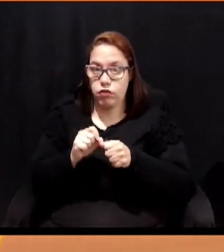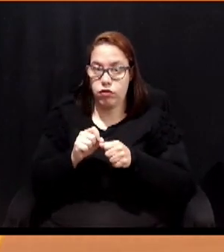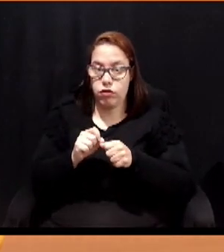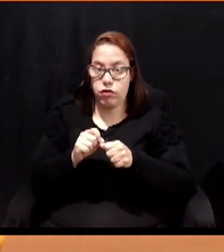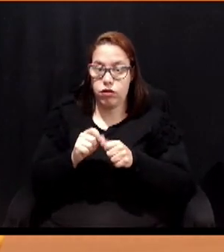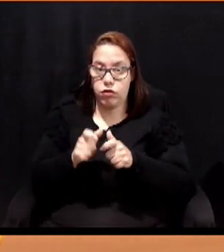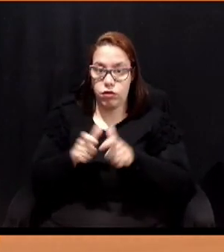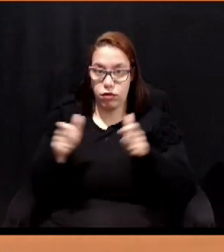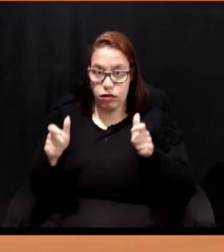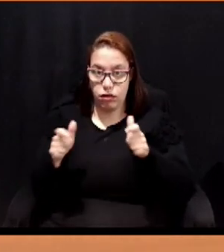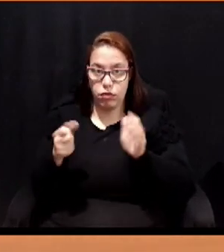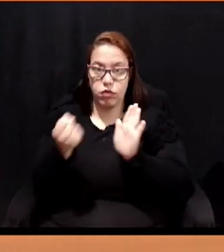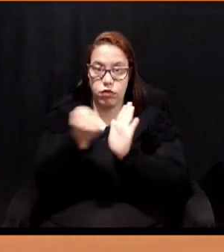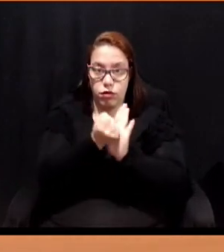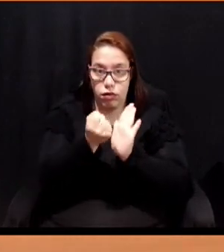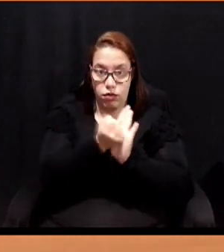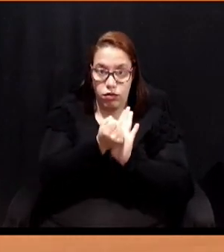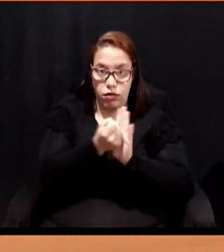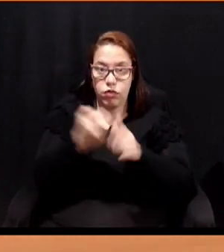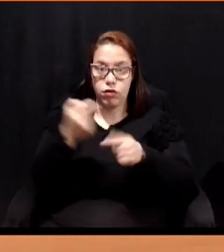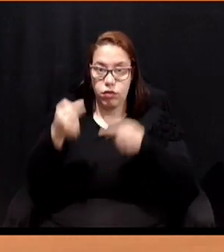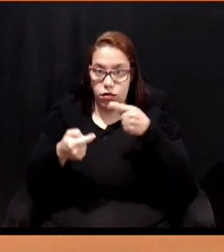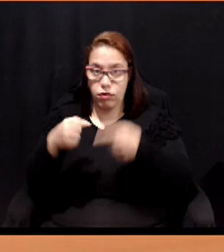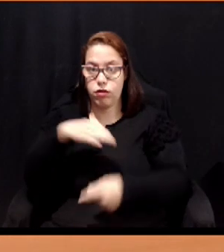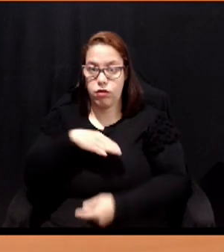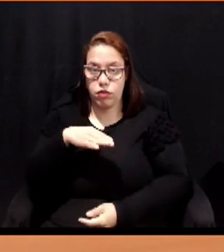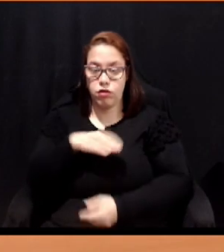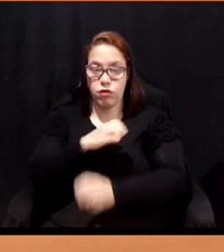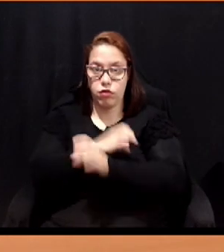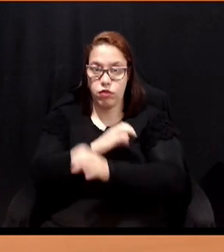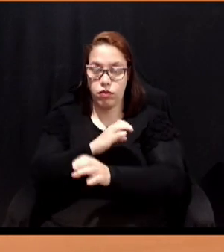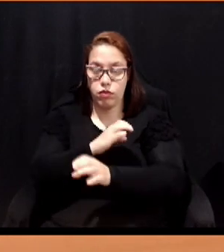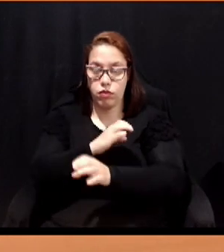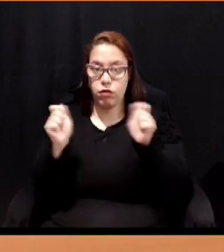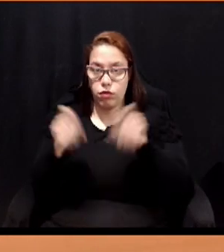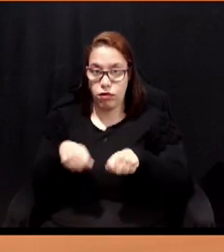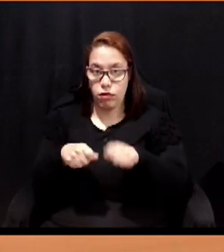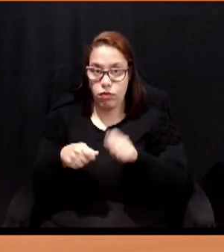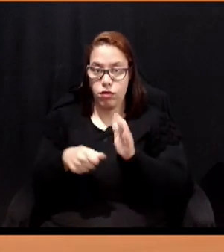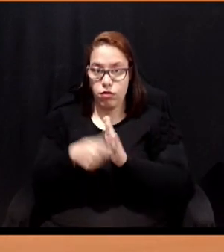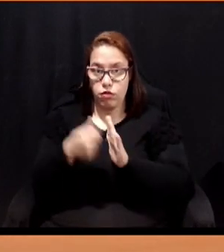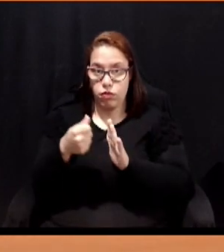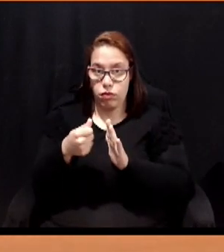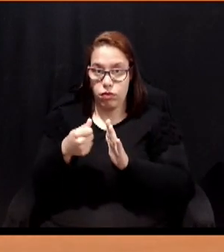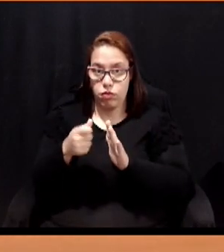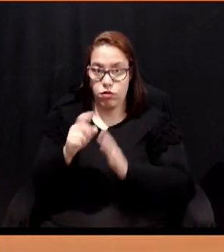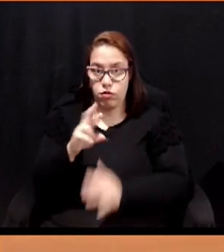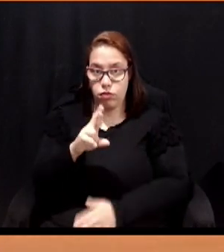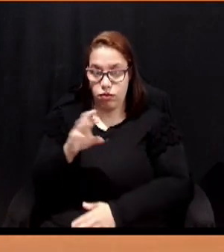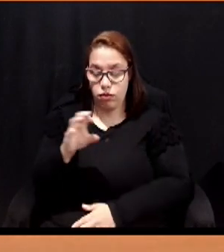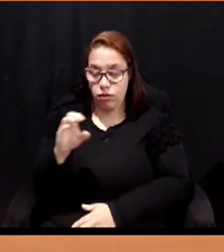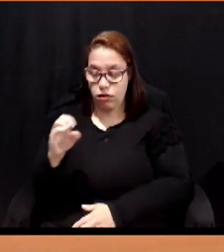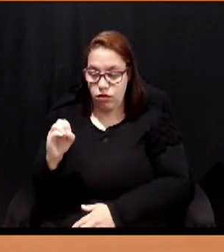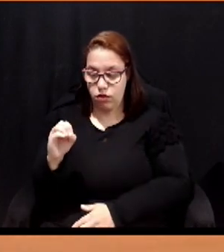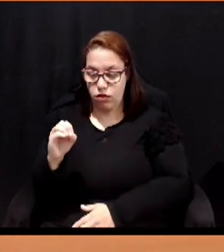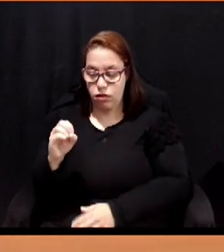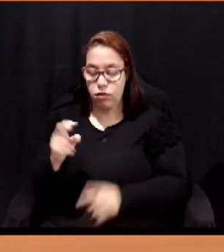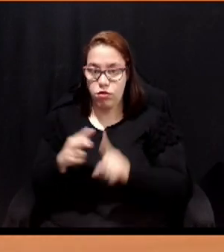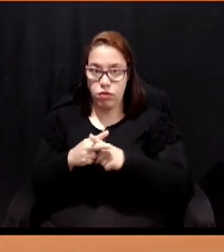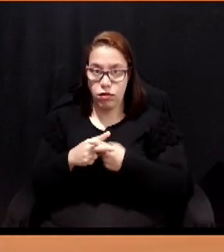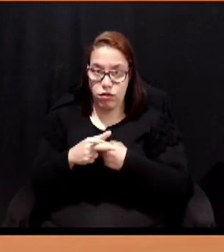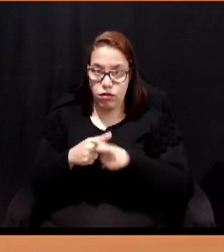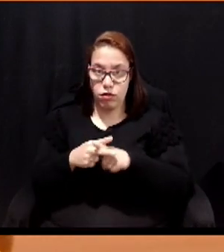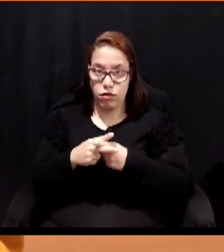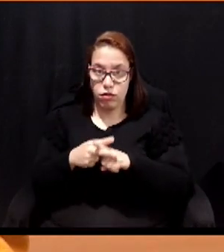Diário Oficial, né, discutir com a sociedade civil, é possível de fazer isso. Primeira parte da sessão, que é um instrumento que tem ali de